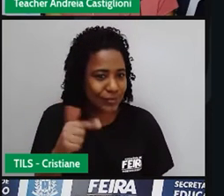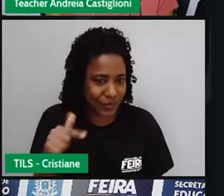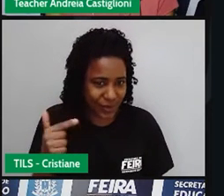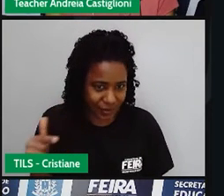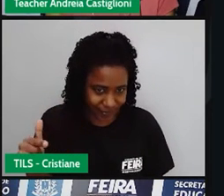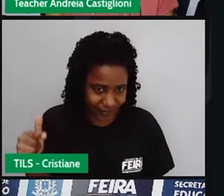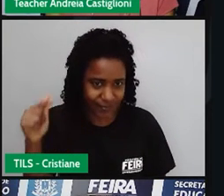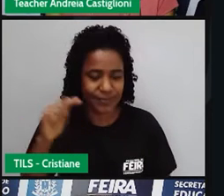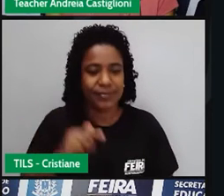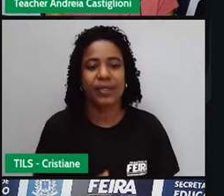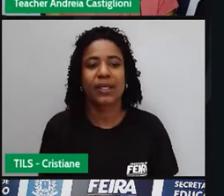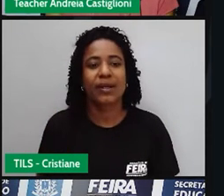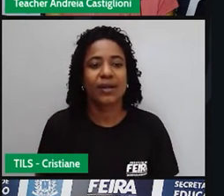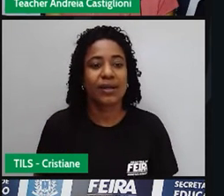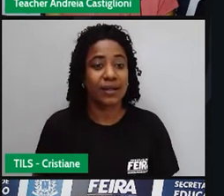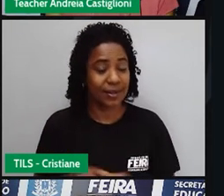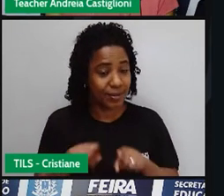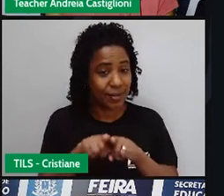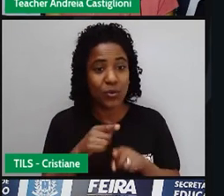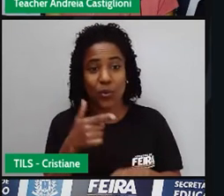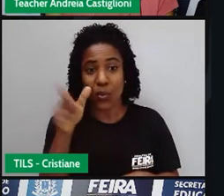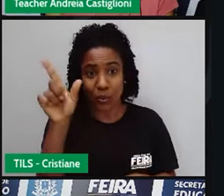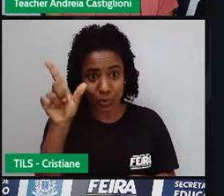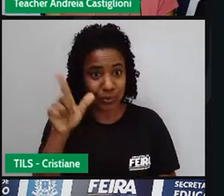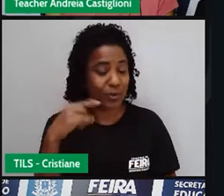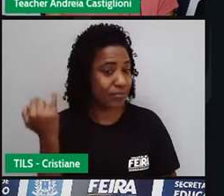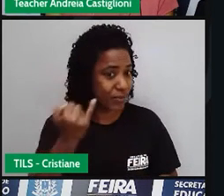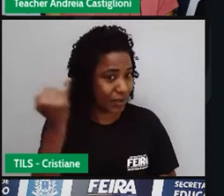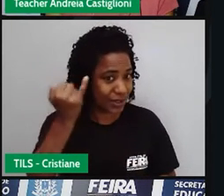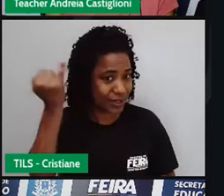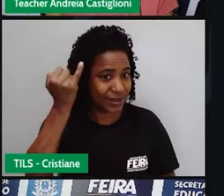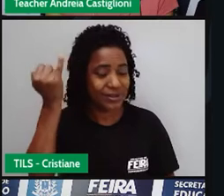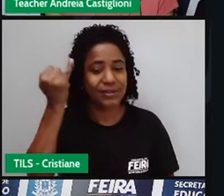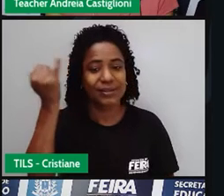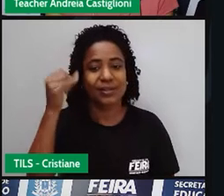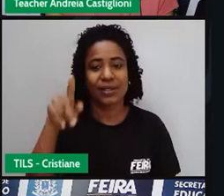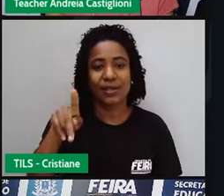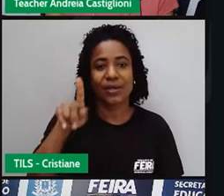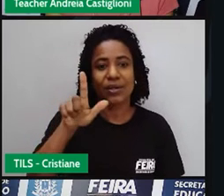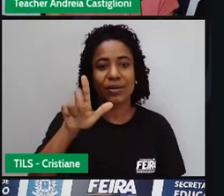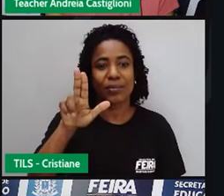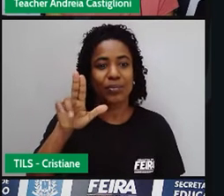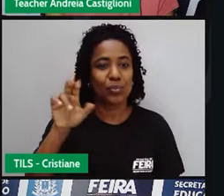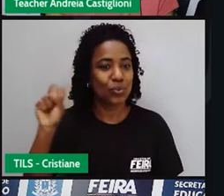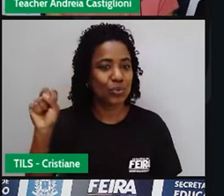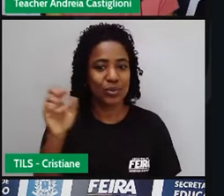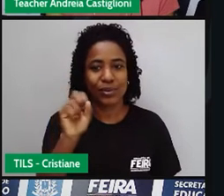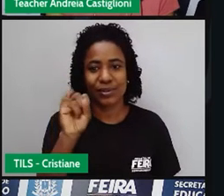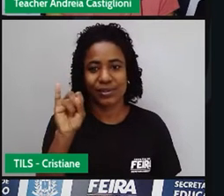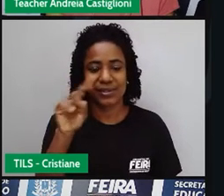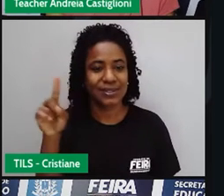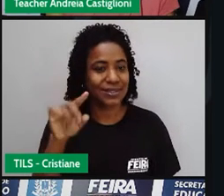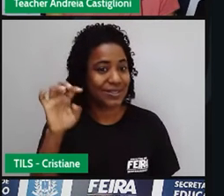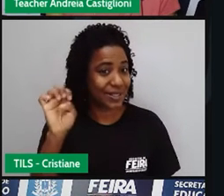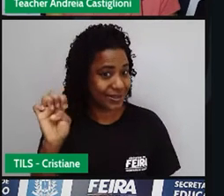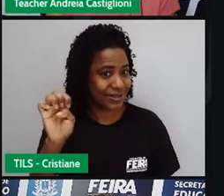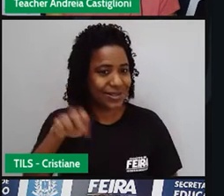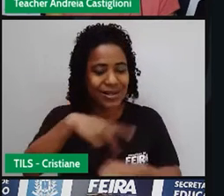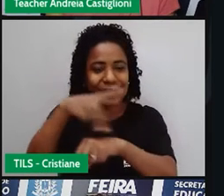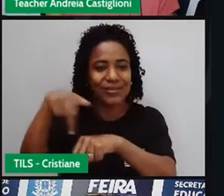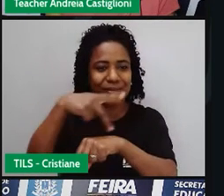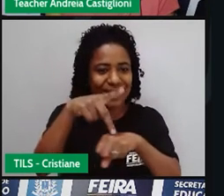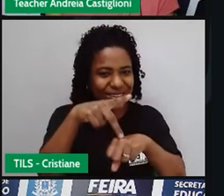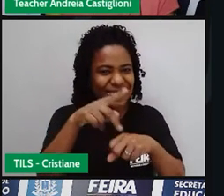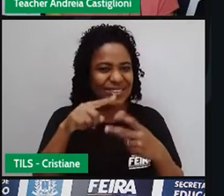coisa com quem tem importante destacar é que esse plus size é muito utilizado fora do Brasil principalmente nesses países que nós